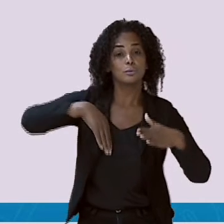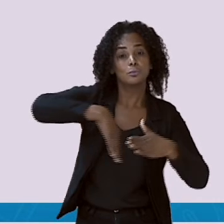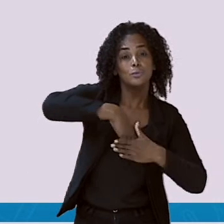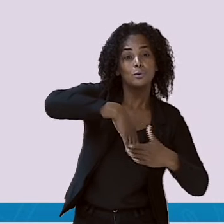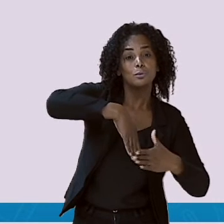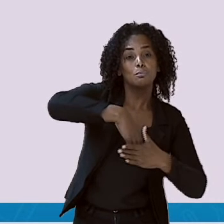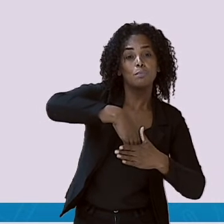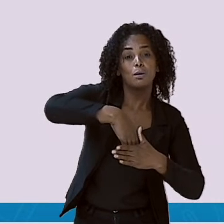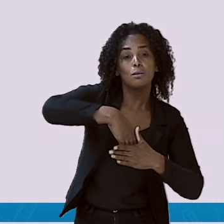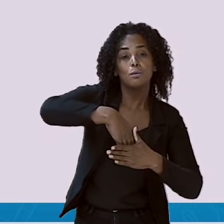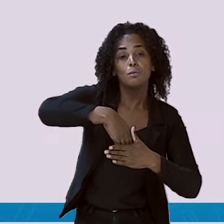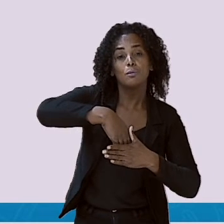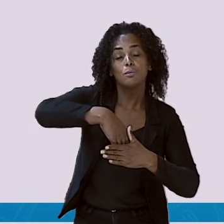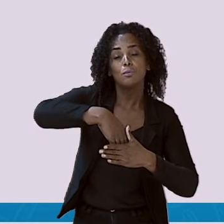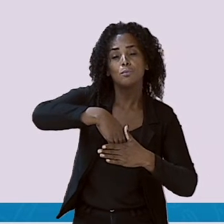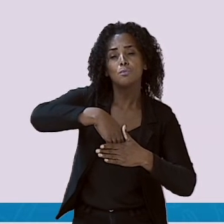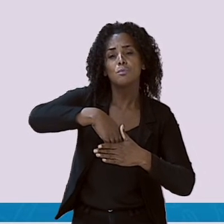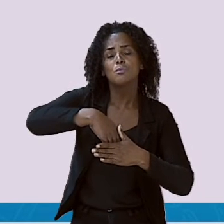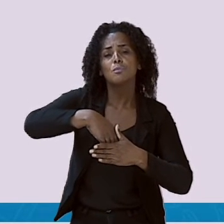de